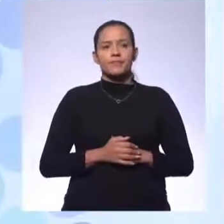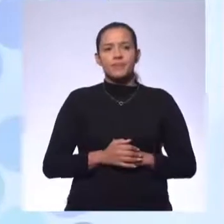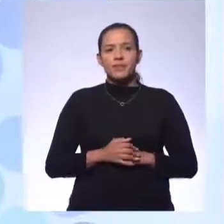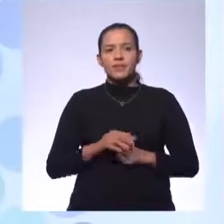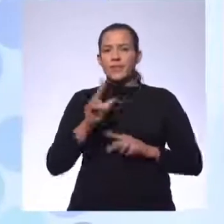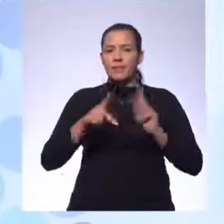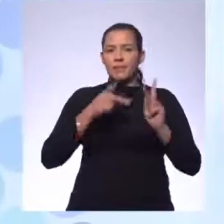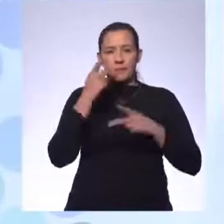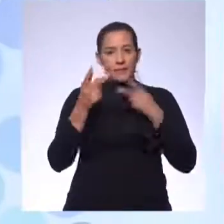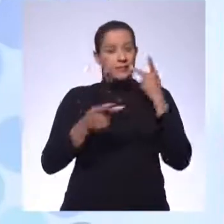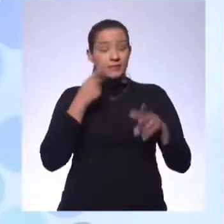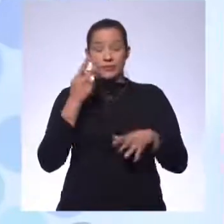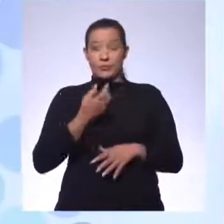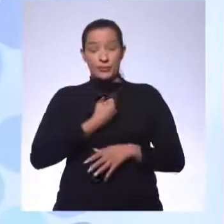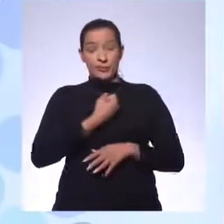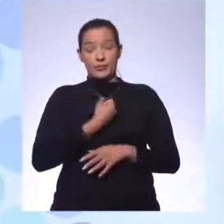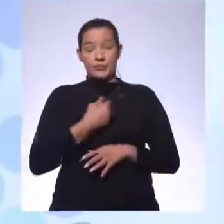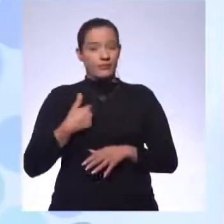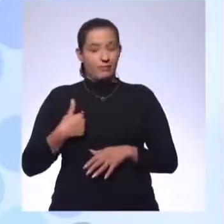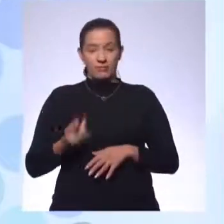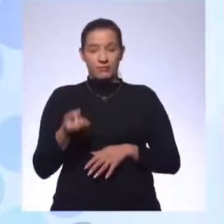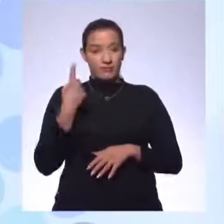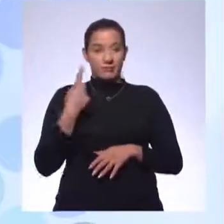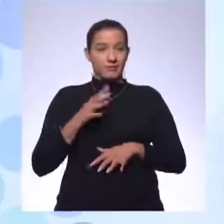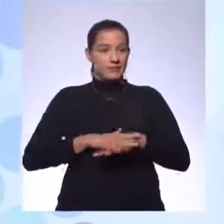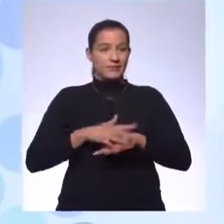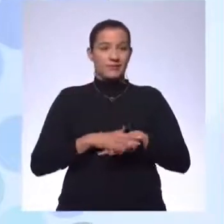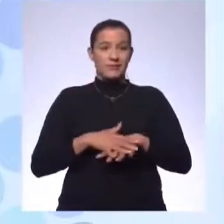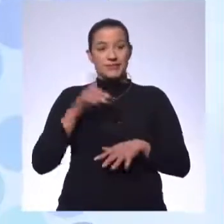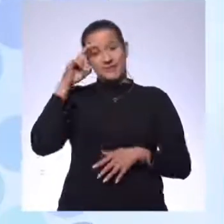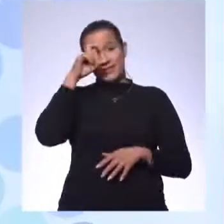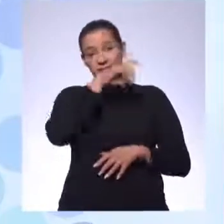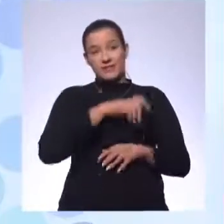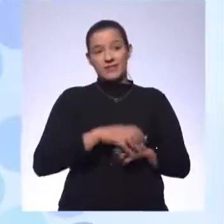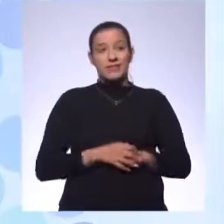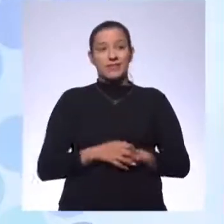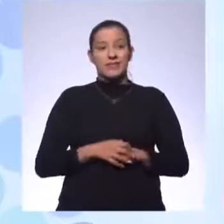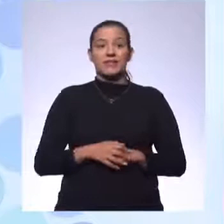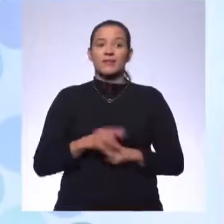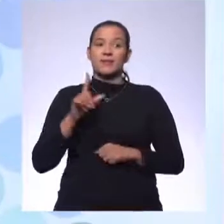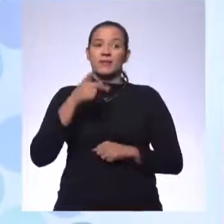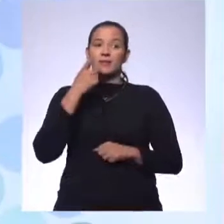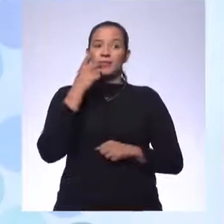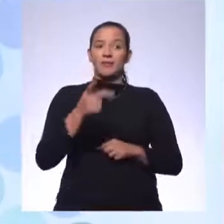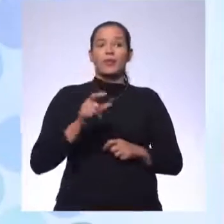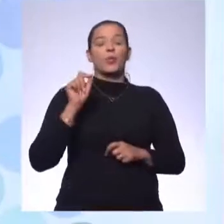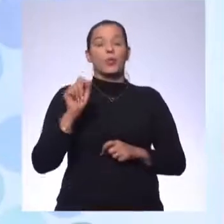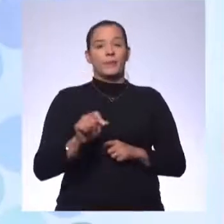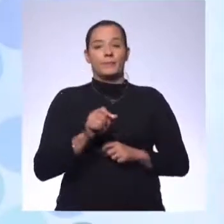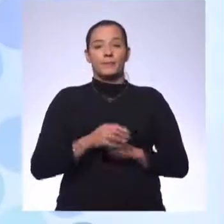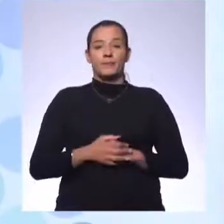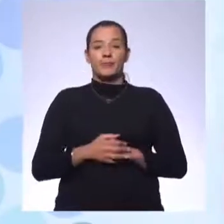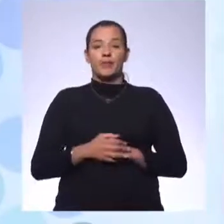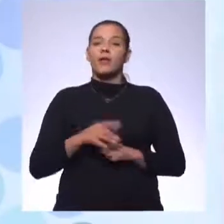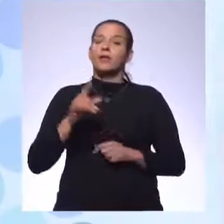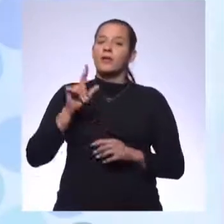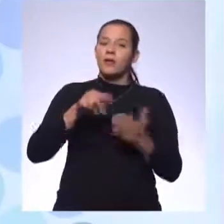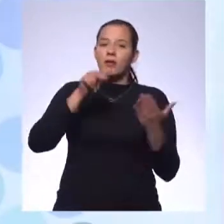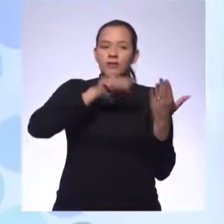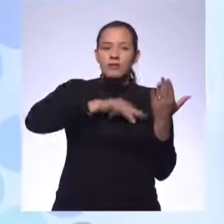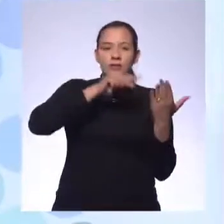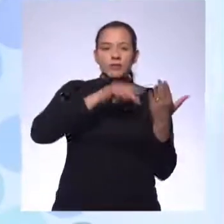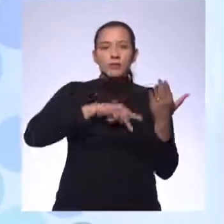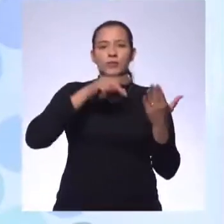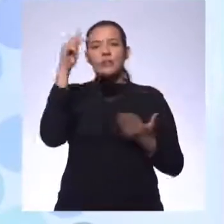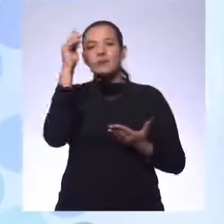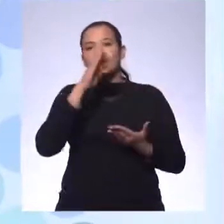para falar número, eu sou horrível para falar número, né? Português, matemática é meio difícil. Então, eu estou querendo falar o seguinte, que a leitura no Brasil